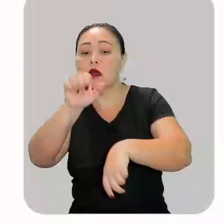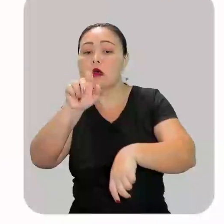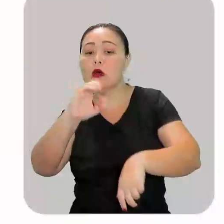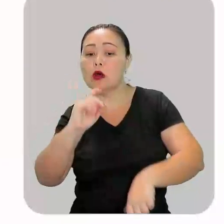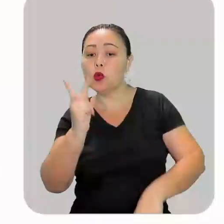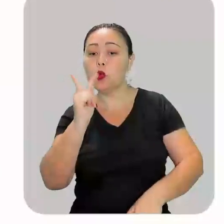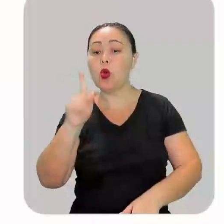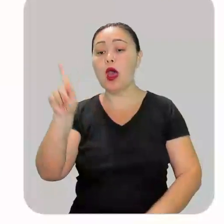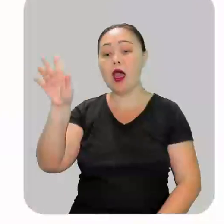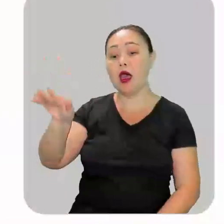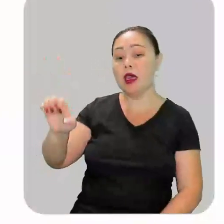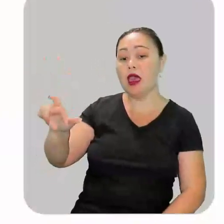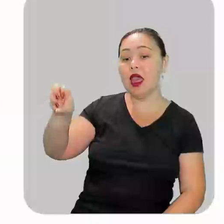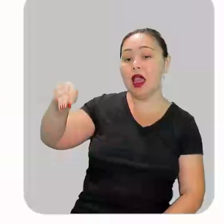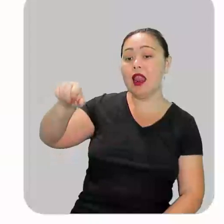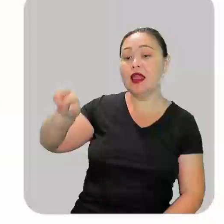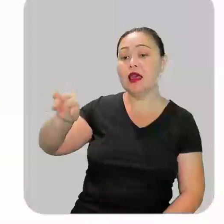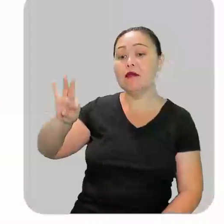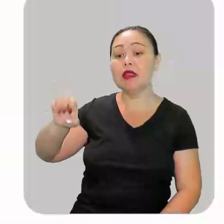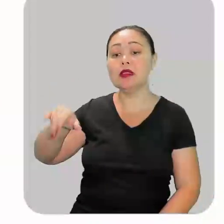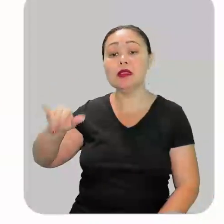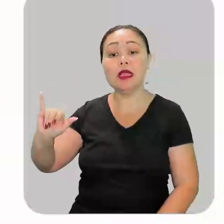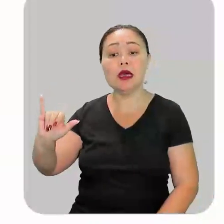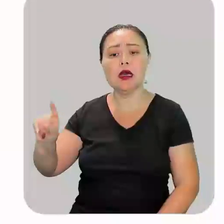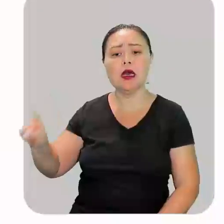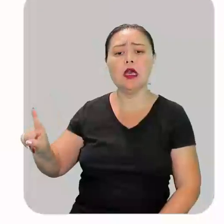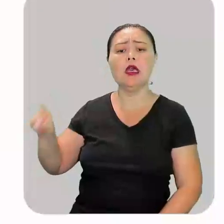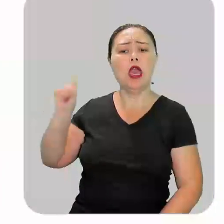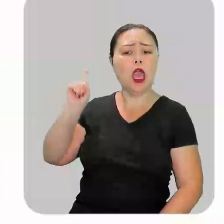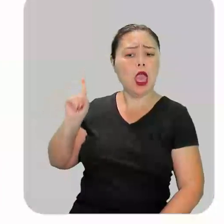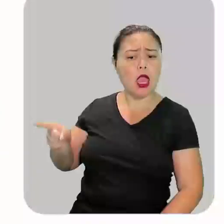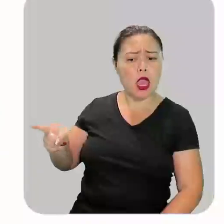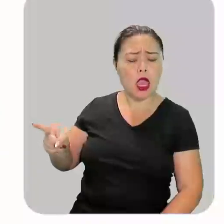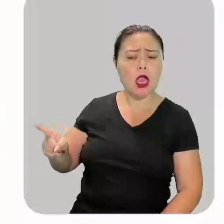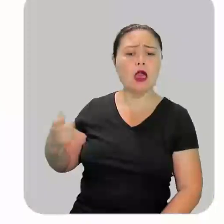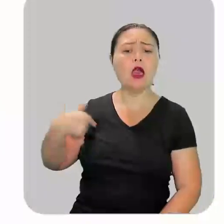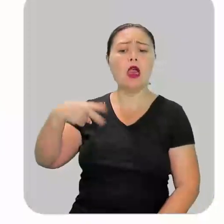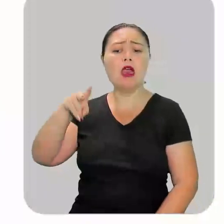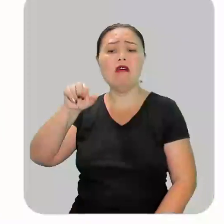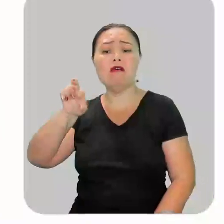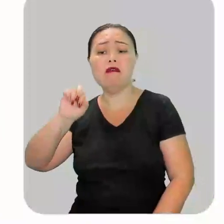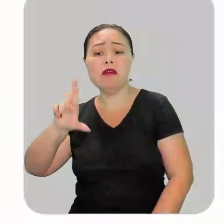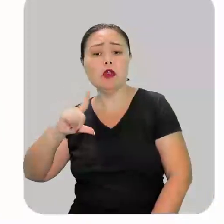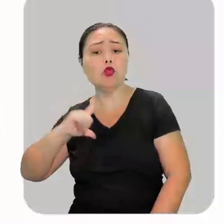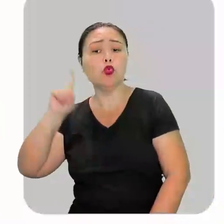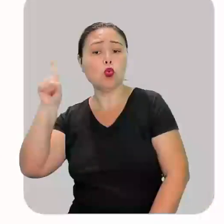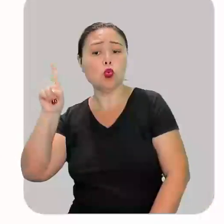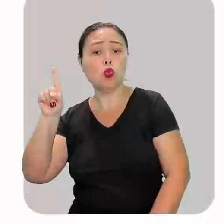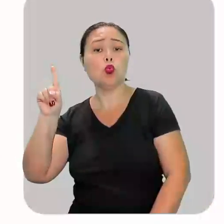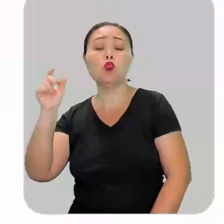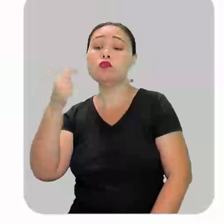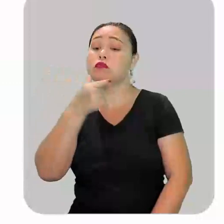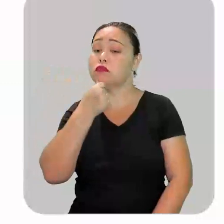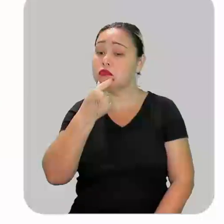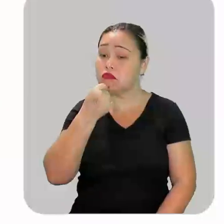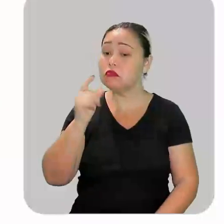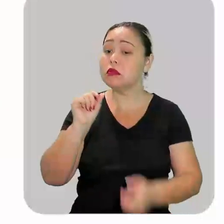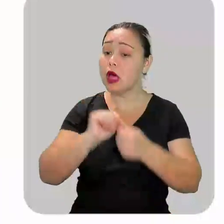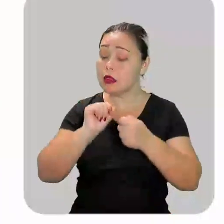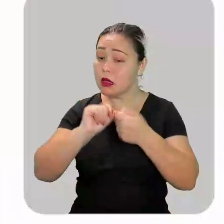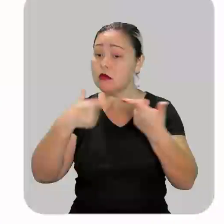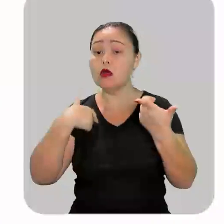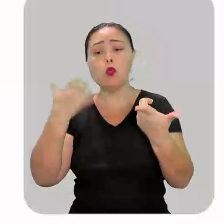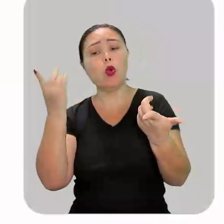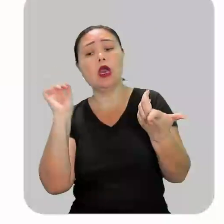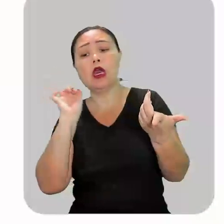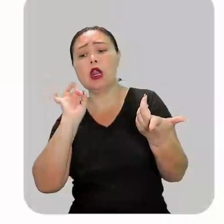e Elementary. Então esse menino piauense, né, Vitor Rebelo, ele também se divertia. Não